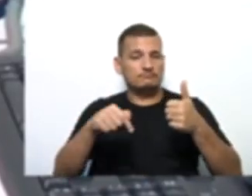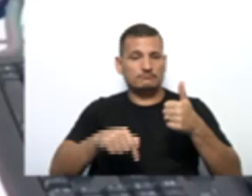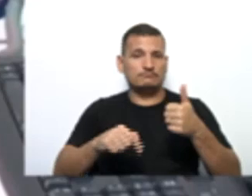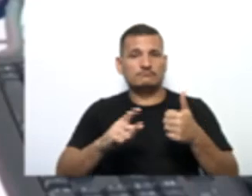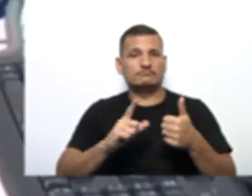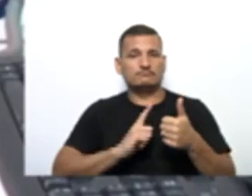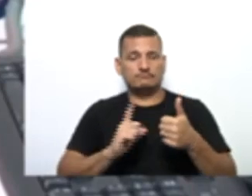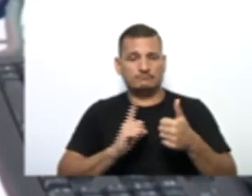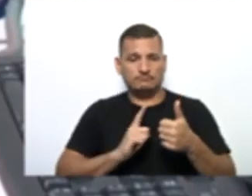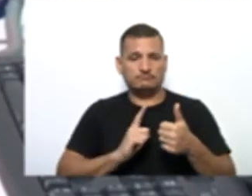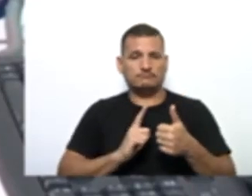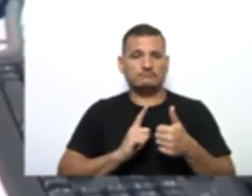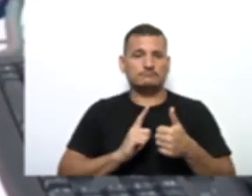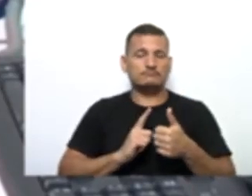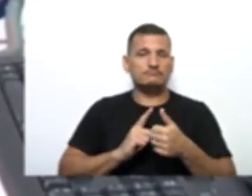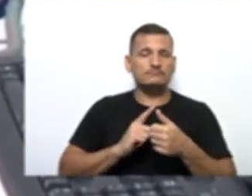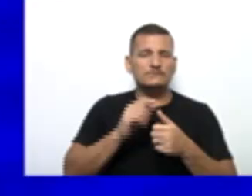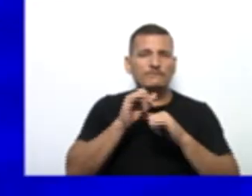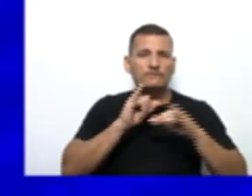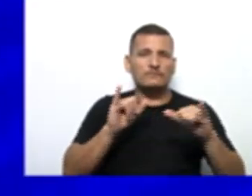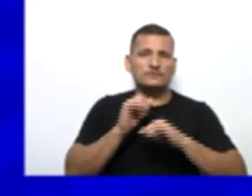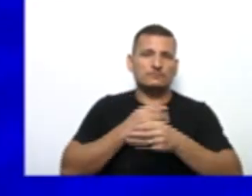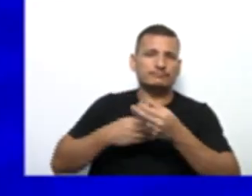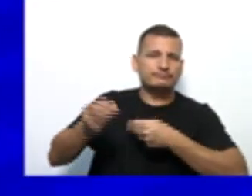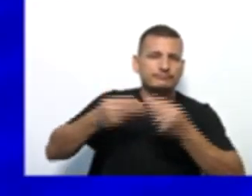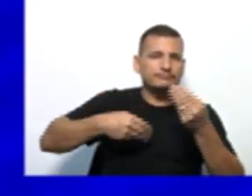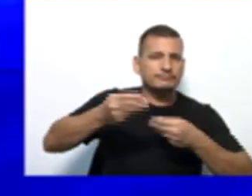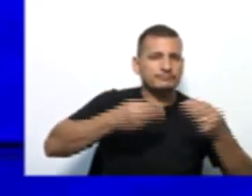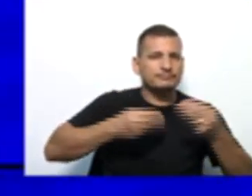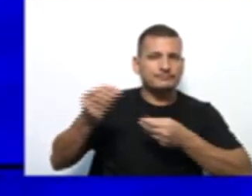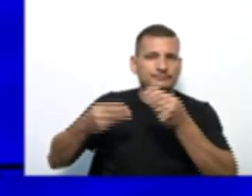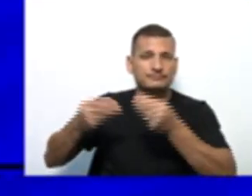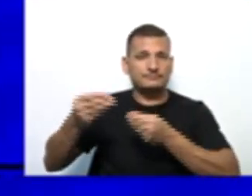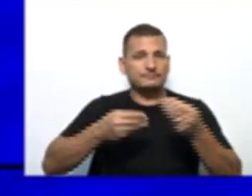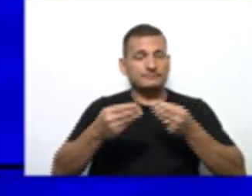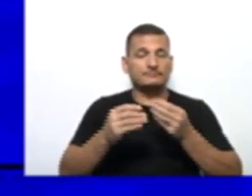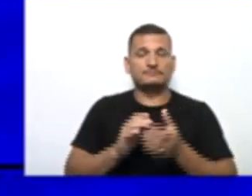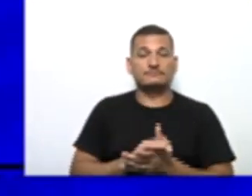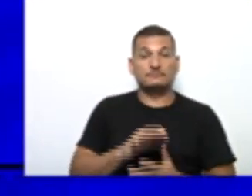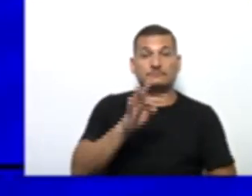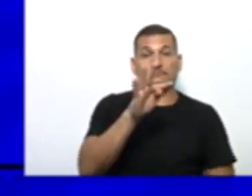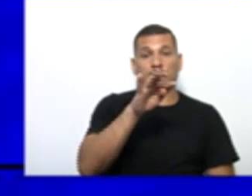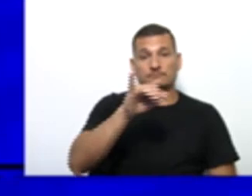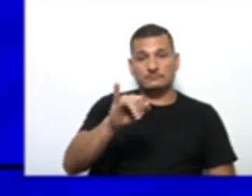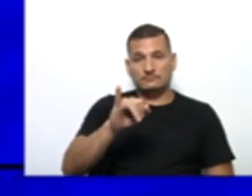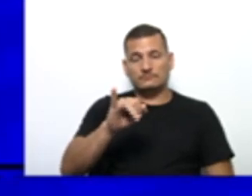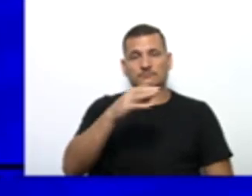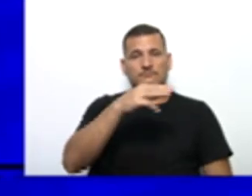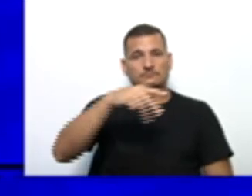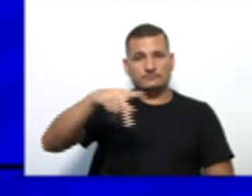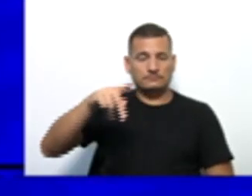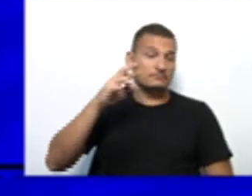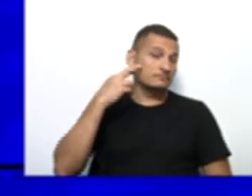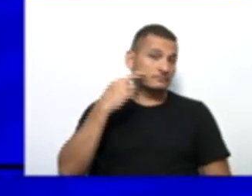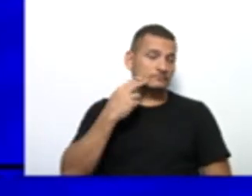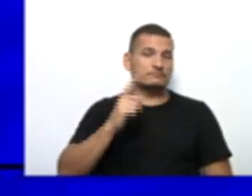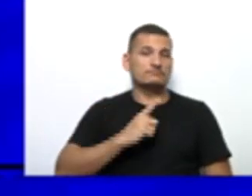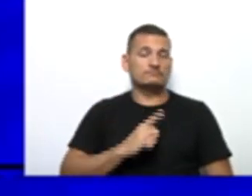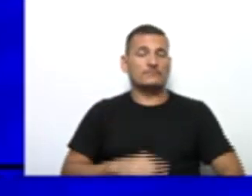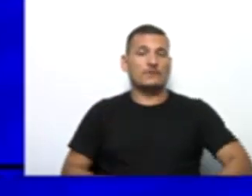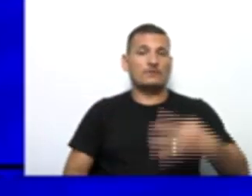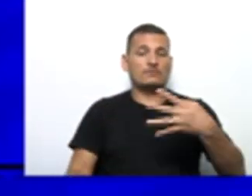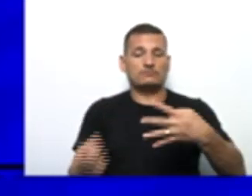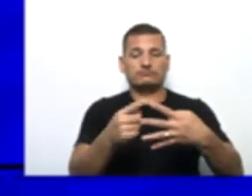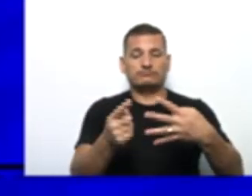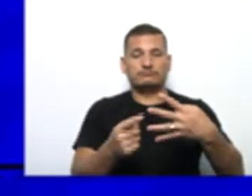ter uma troca de informação. A TI do Ministério Público de Rondônia se divide em quatro setores.